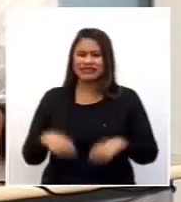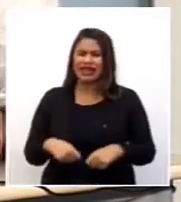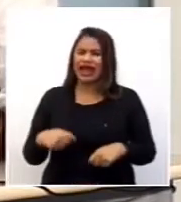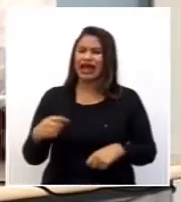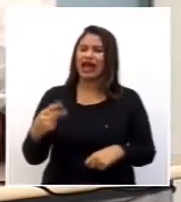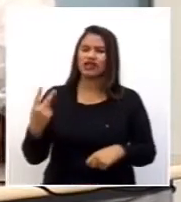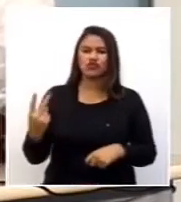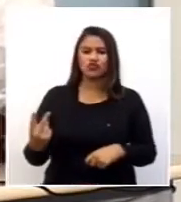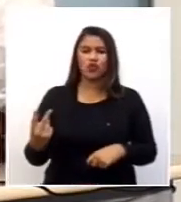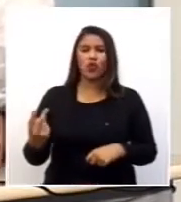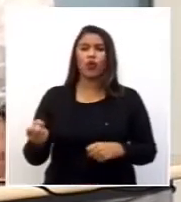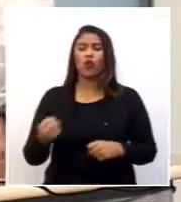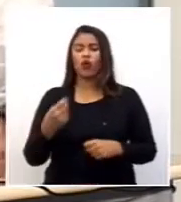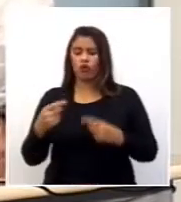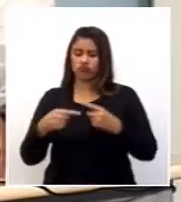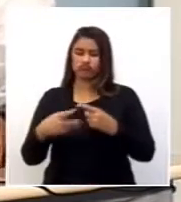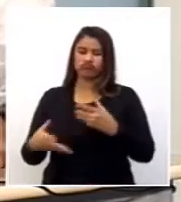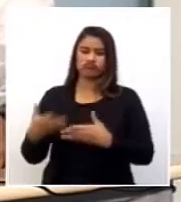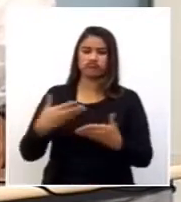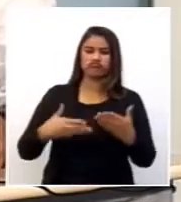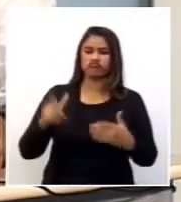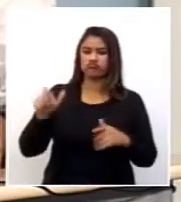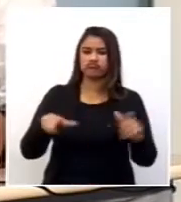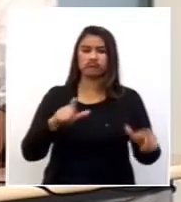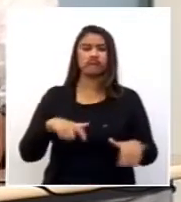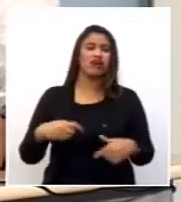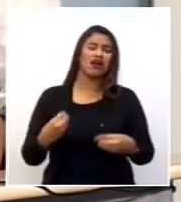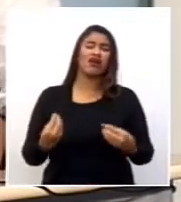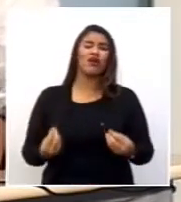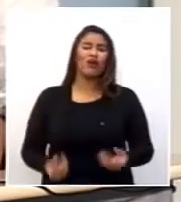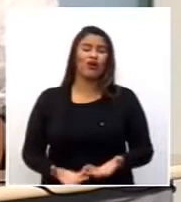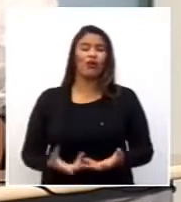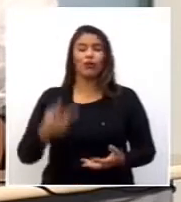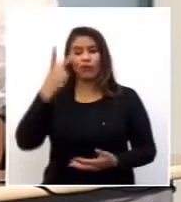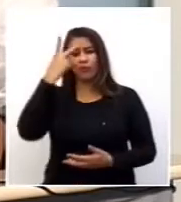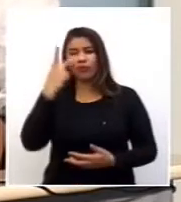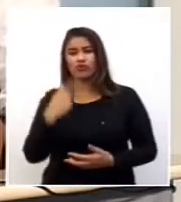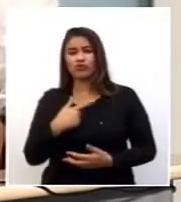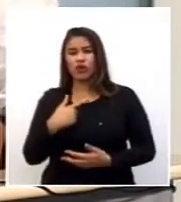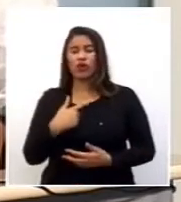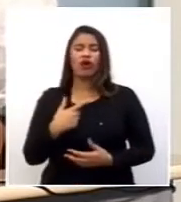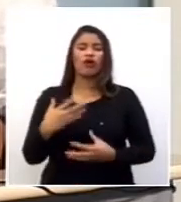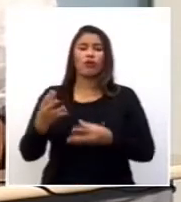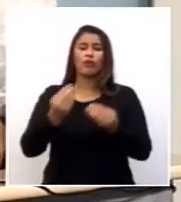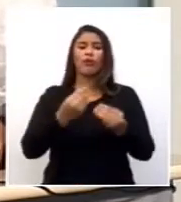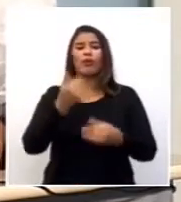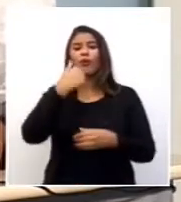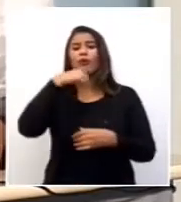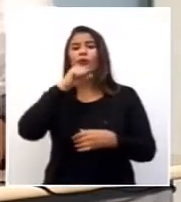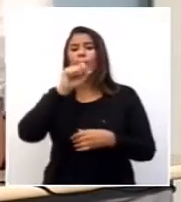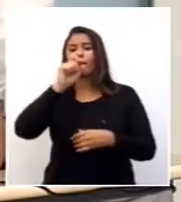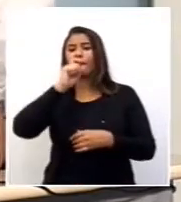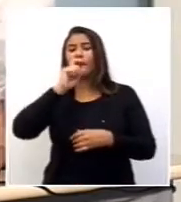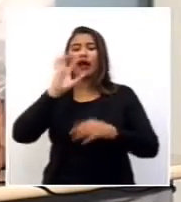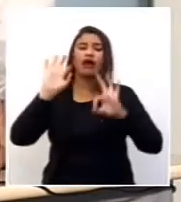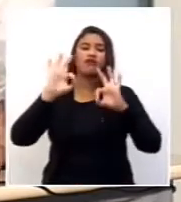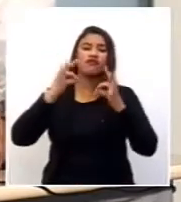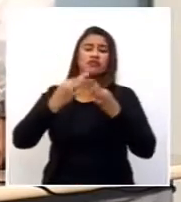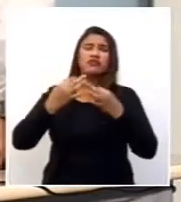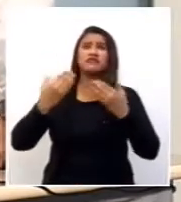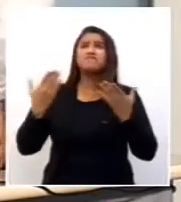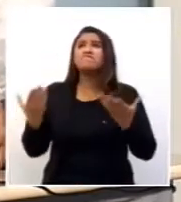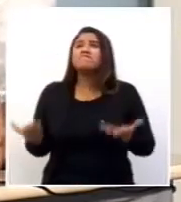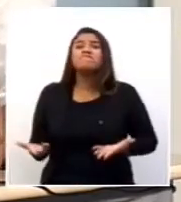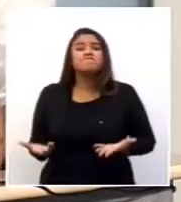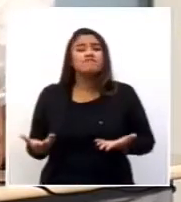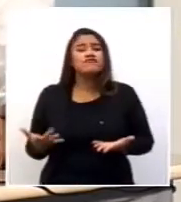essa participação individual? A gente percebe muitos questionamentos dos pais, né? As famílias, né, questionam, falam, poxa,